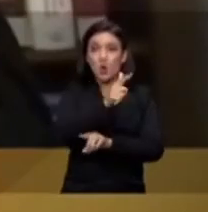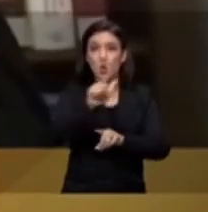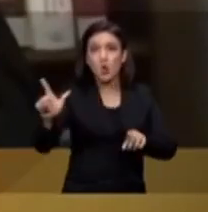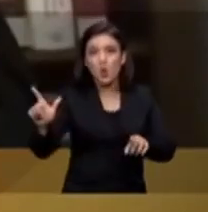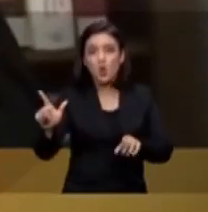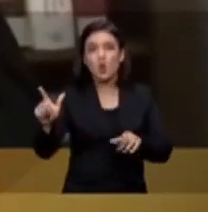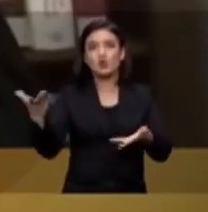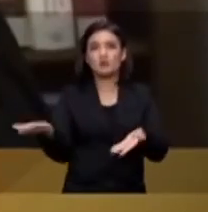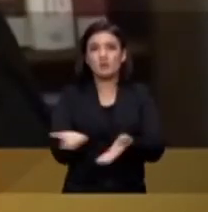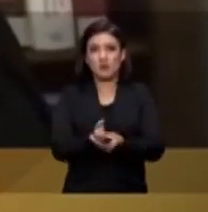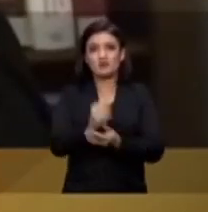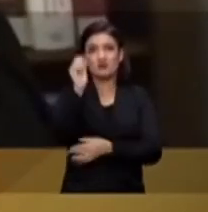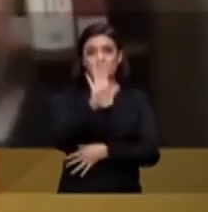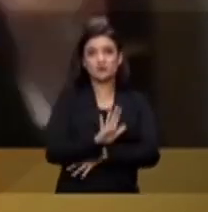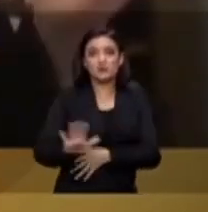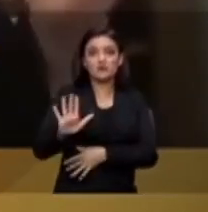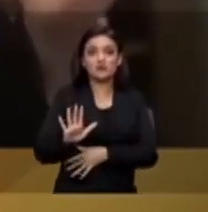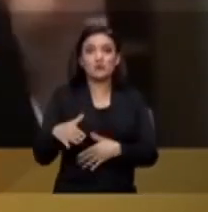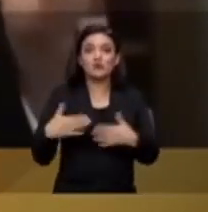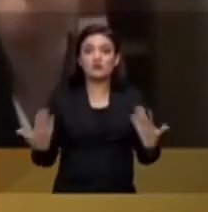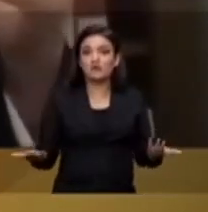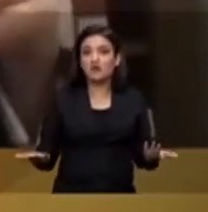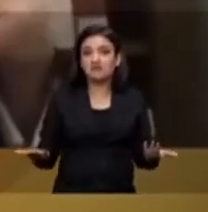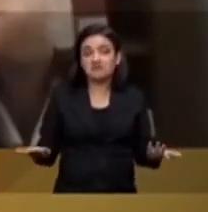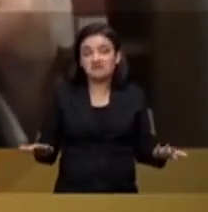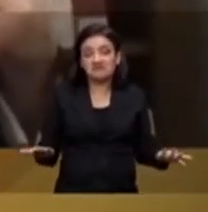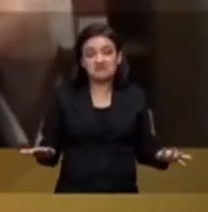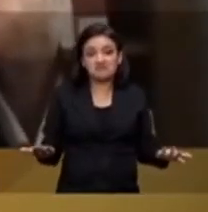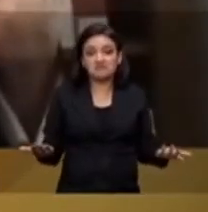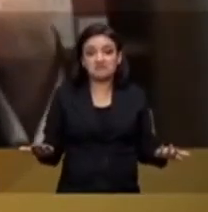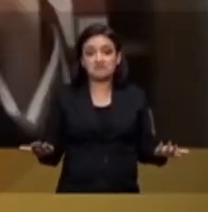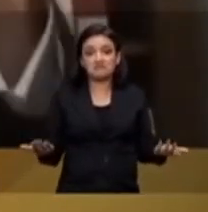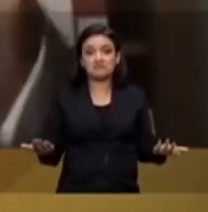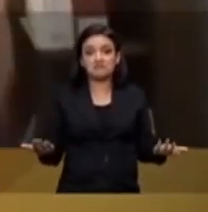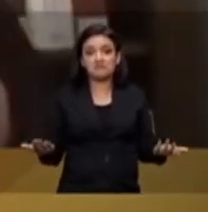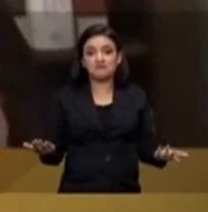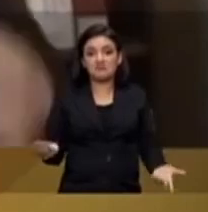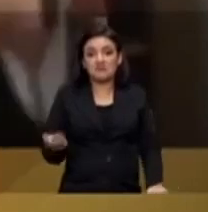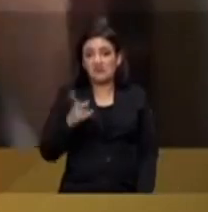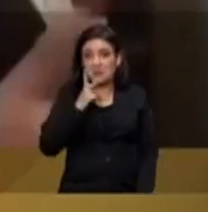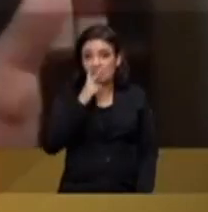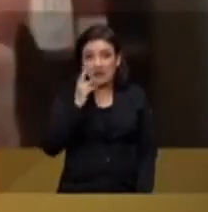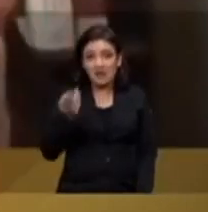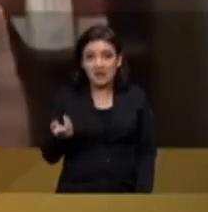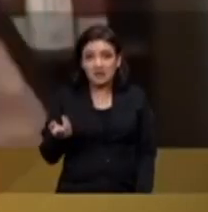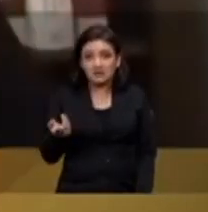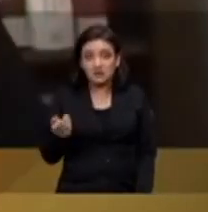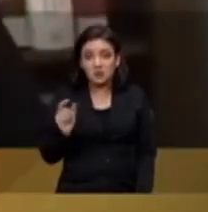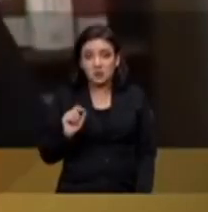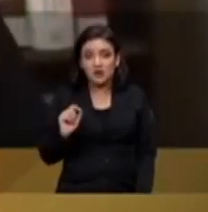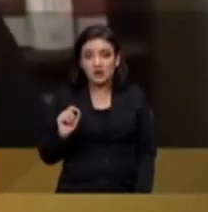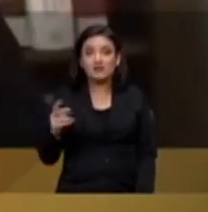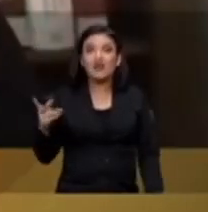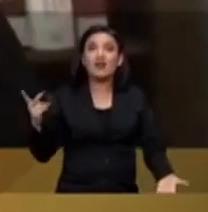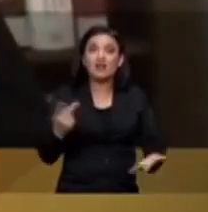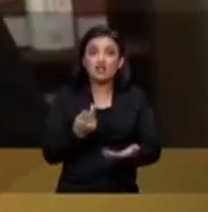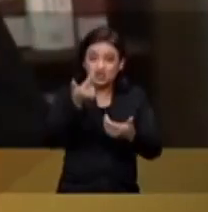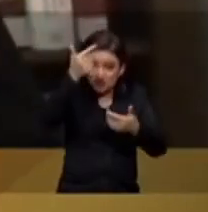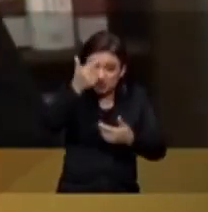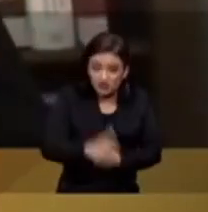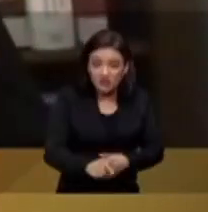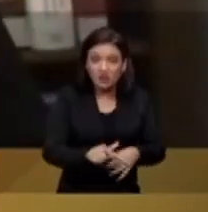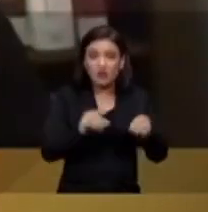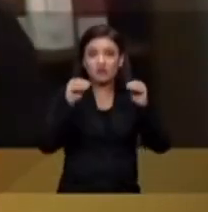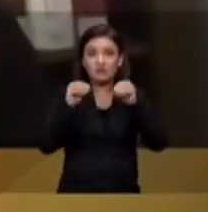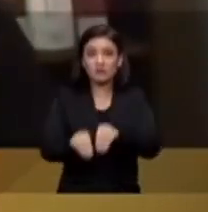tramitação no Brasil, apenas, ao que me consta, está sendo afetado novamente ao plenário do